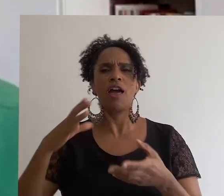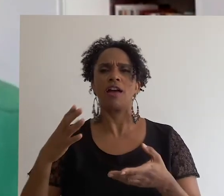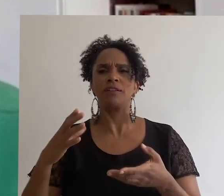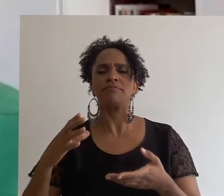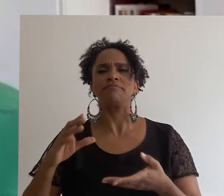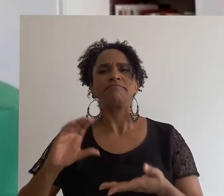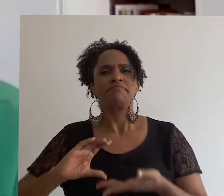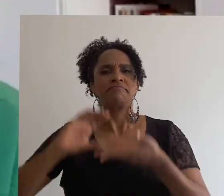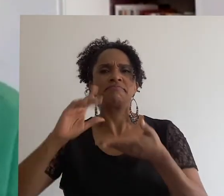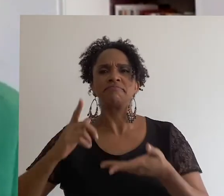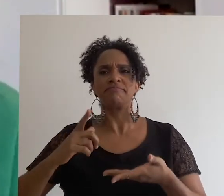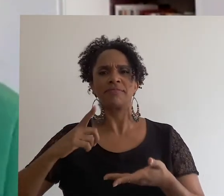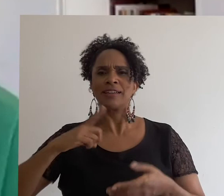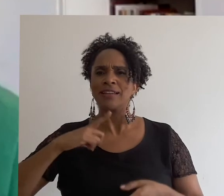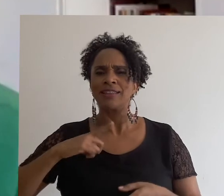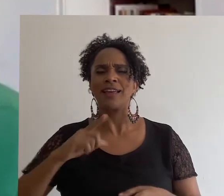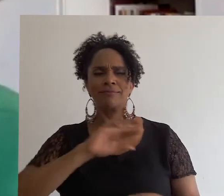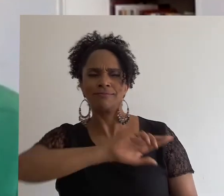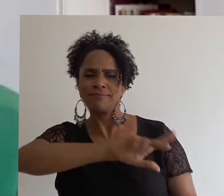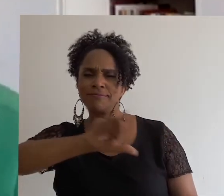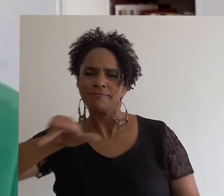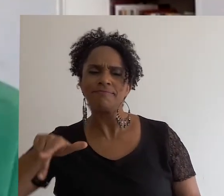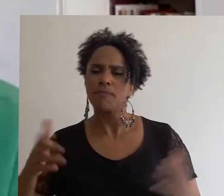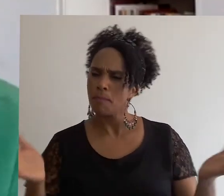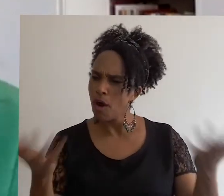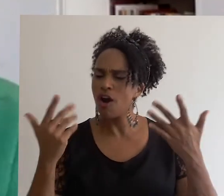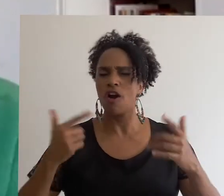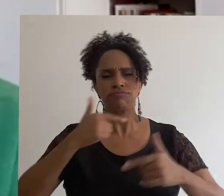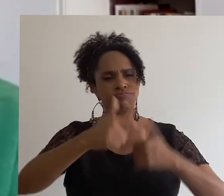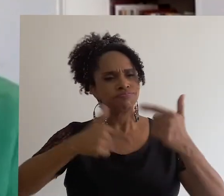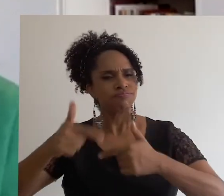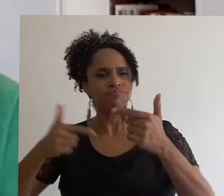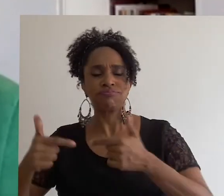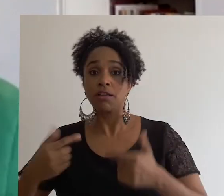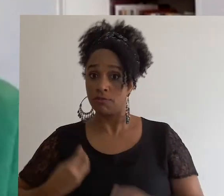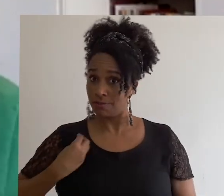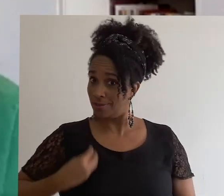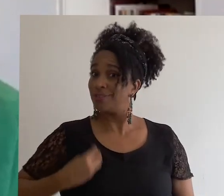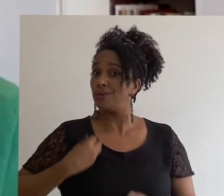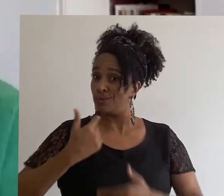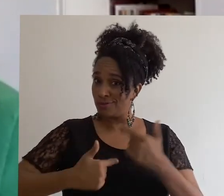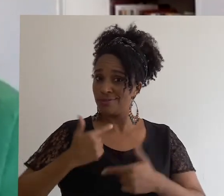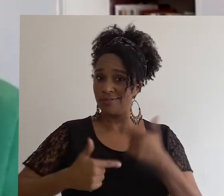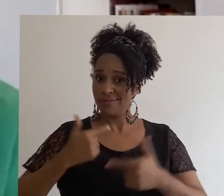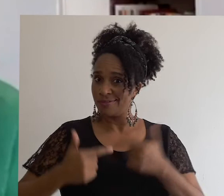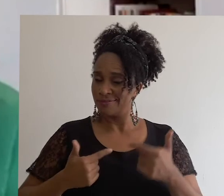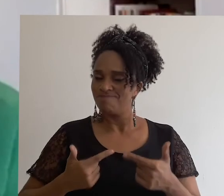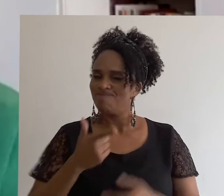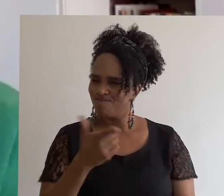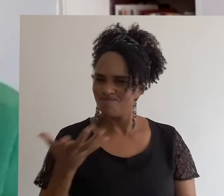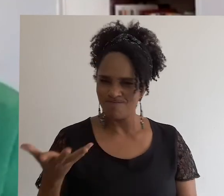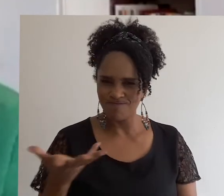os comitês e os conselhos para funcionar, e funcionam plenamente. Isso faz